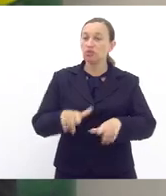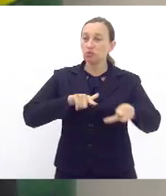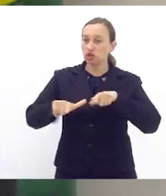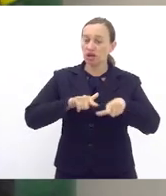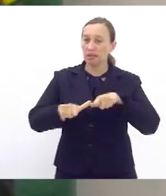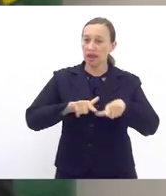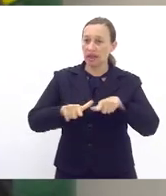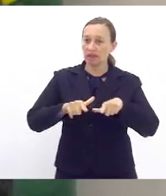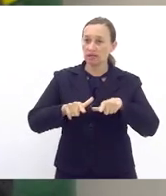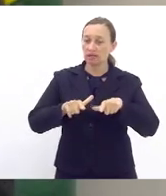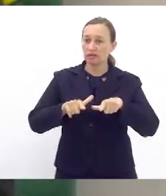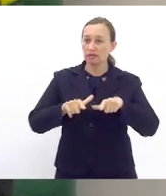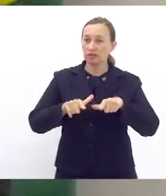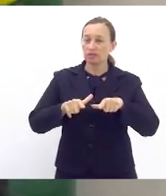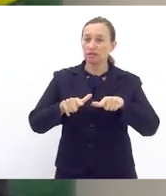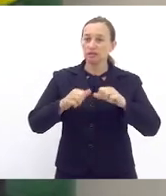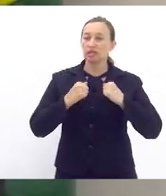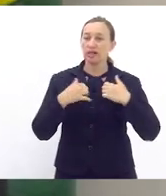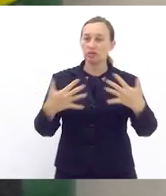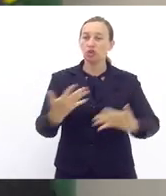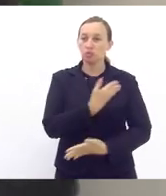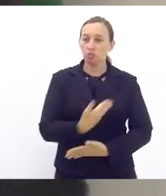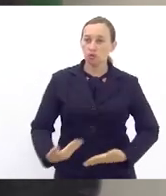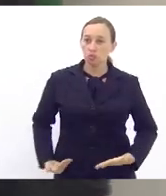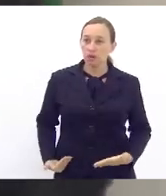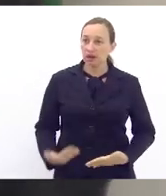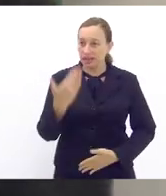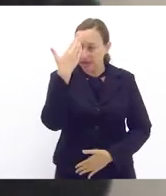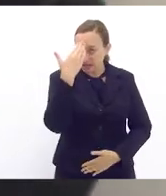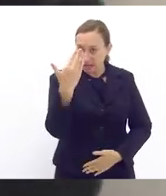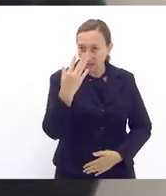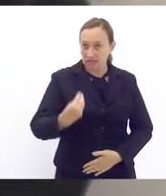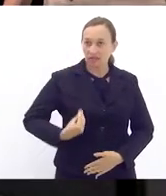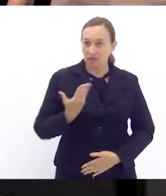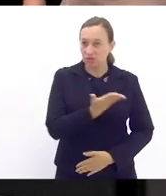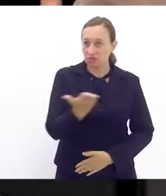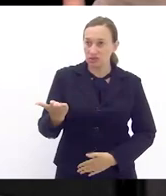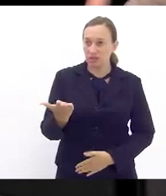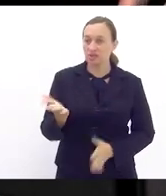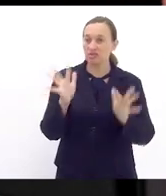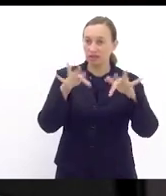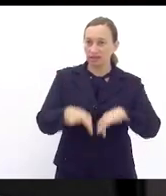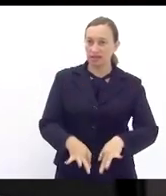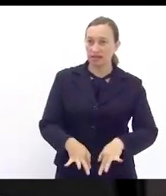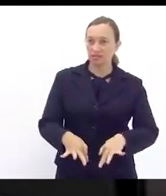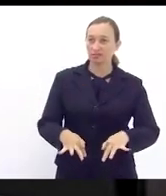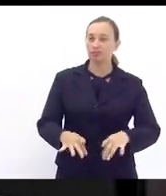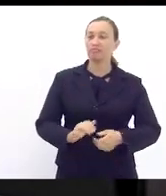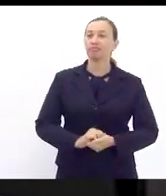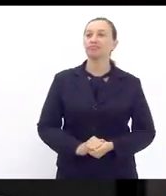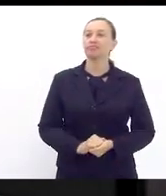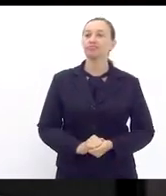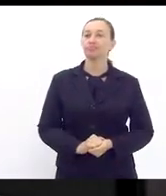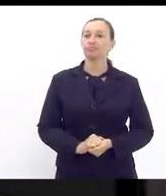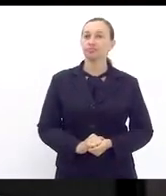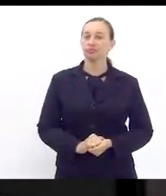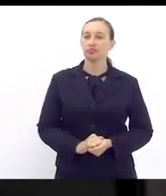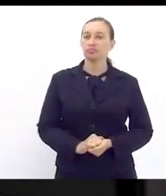trabalhos da presença da presente audiência pública e agradeço a presença de todos declara encerrada a sessão